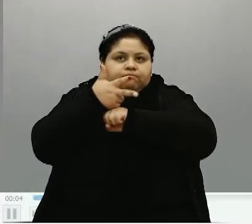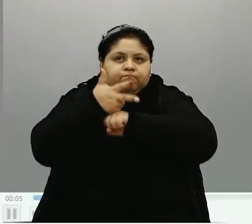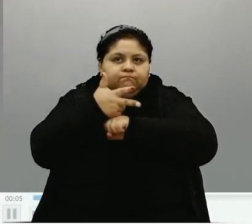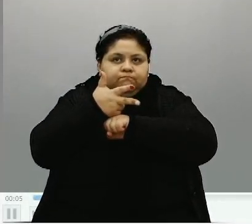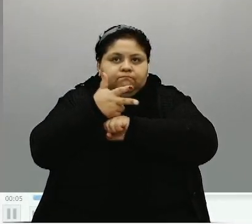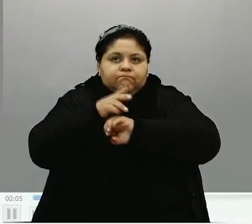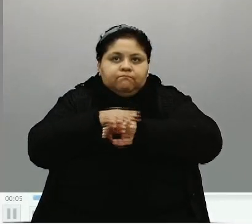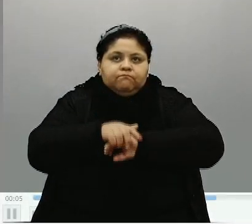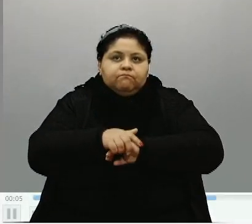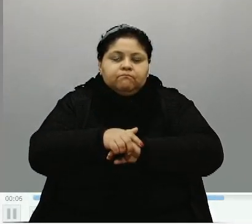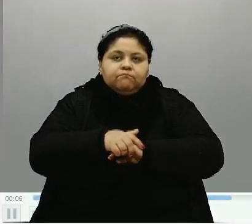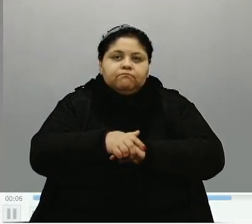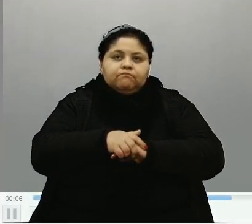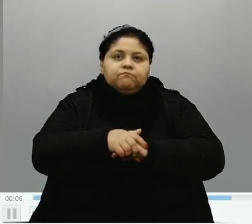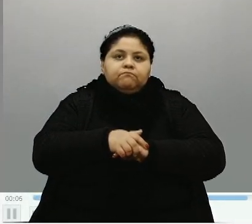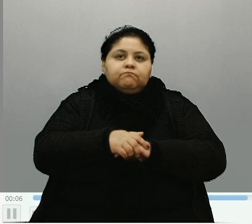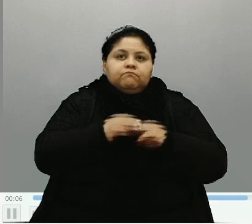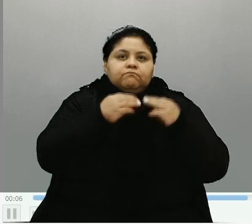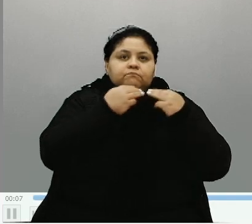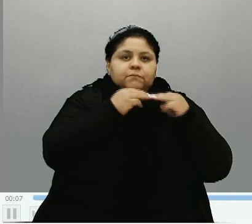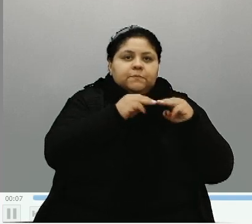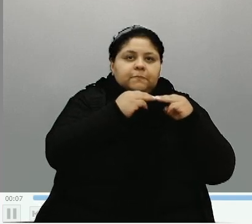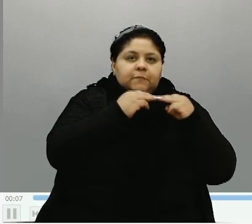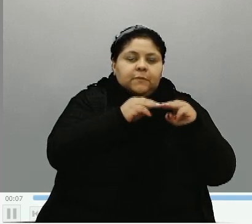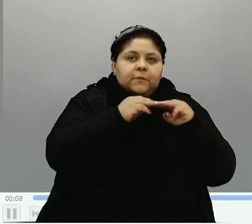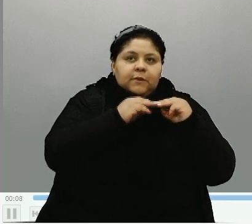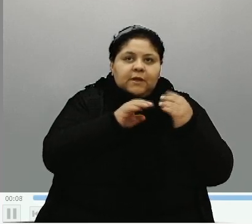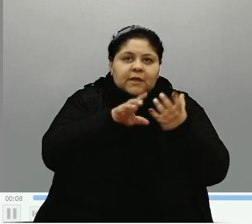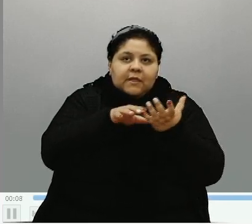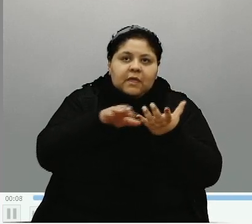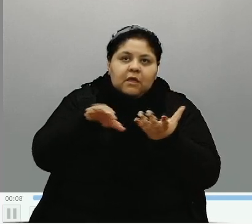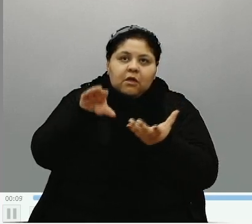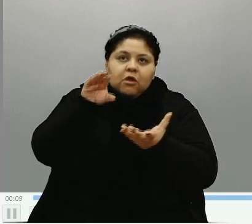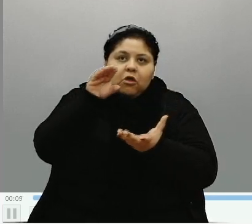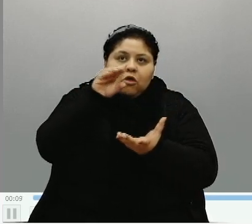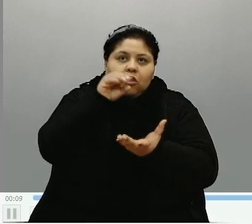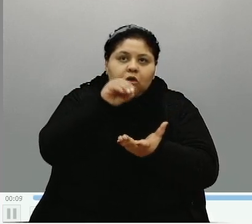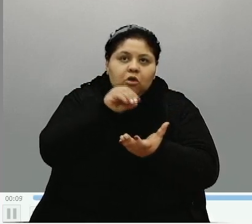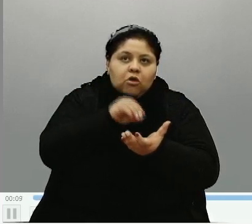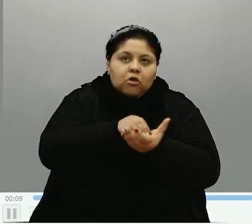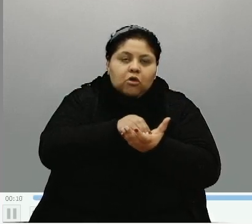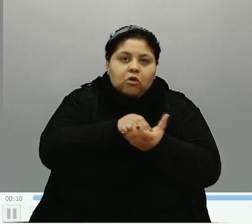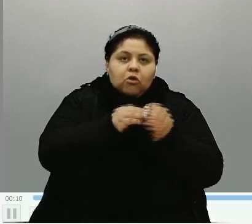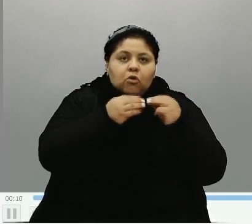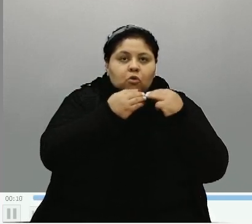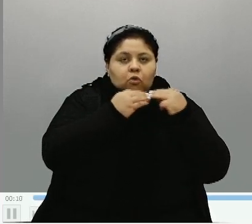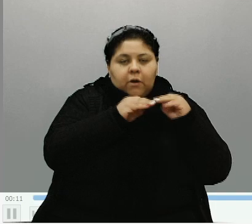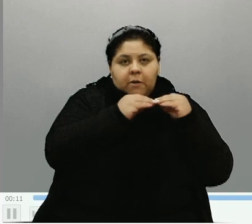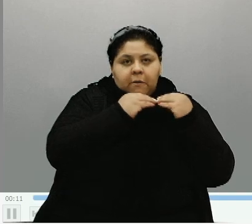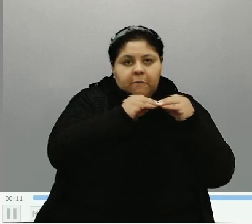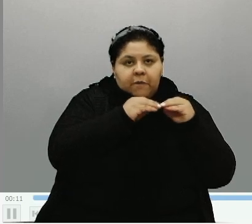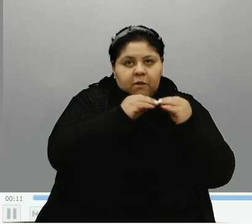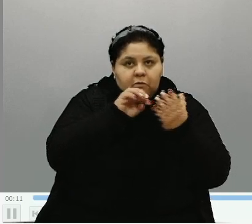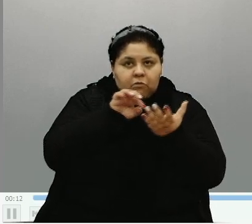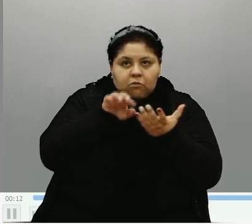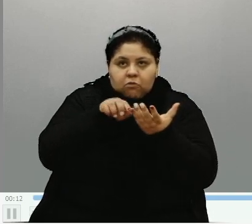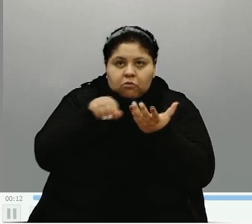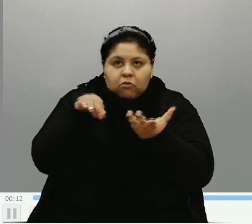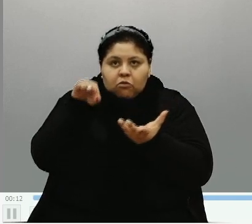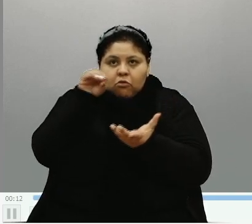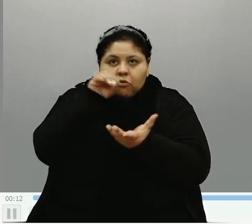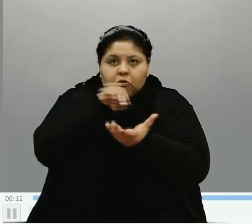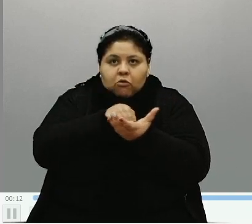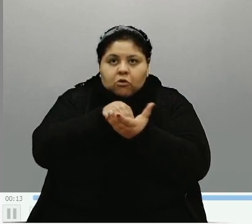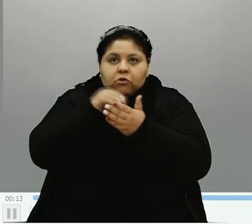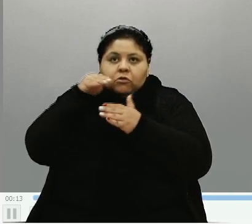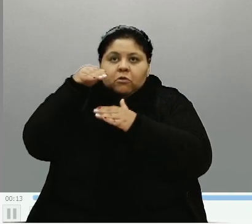do ônibus da nossa coleta seletiva, do caminhão da nossa coleta seletiva, tentando descer